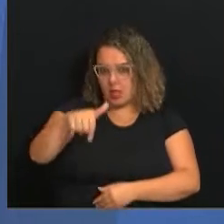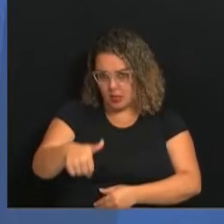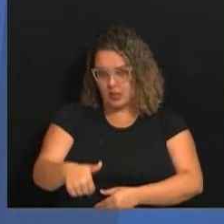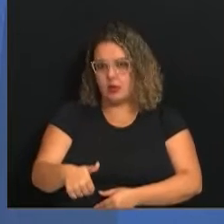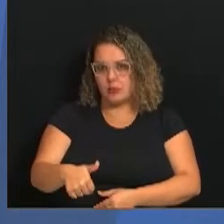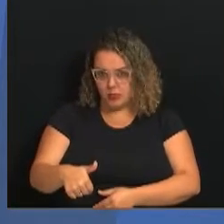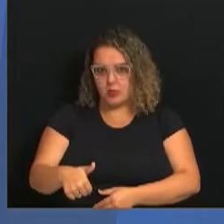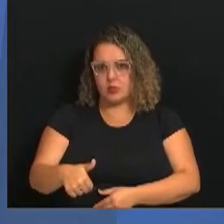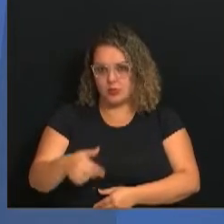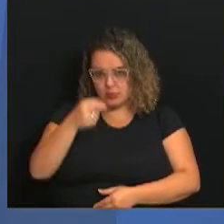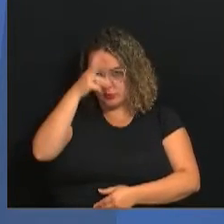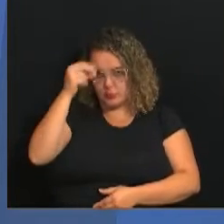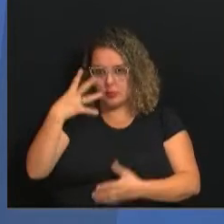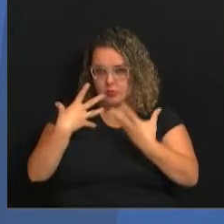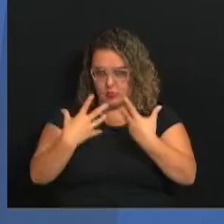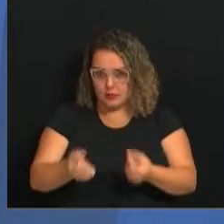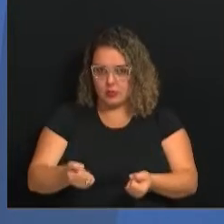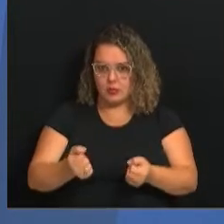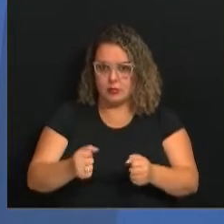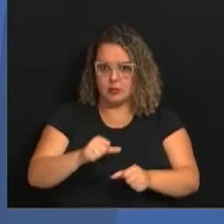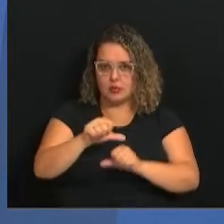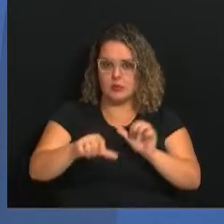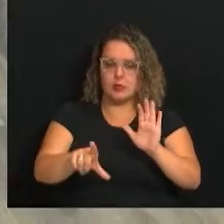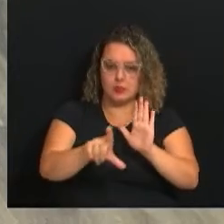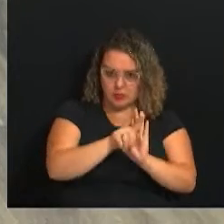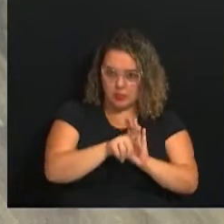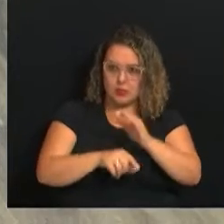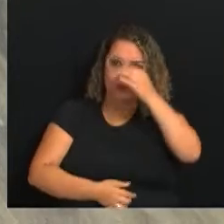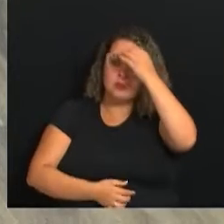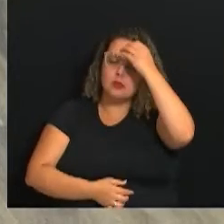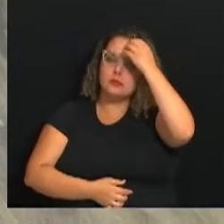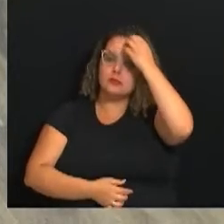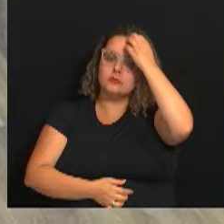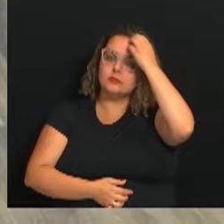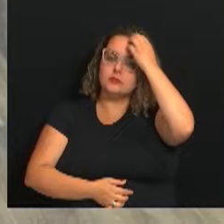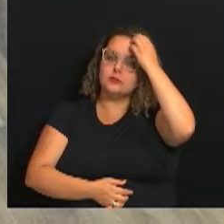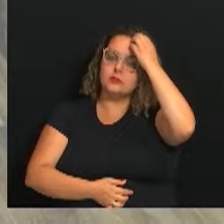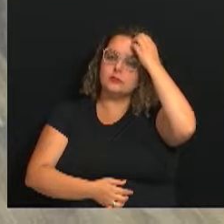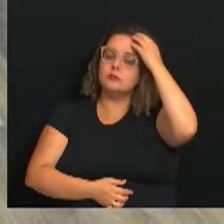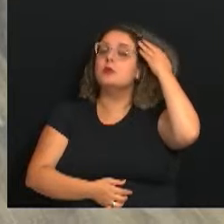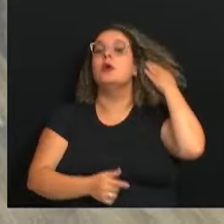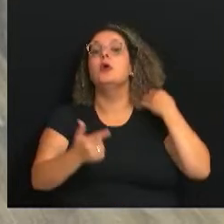essas entidades que faz um trabalho importante na vida dessas crianças.